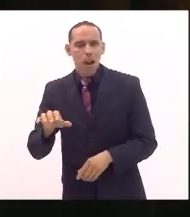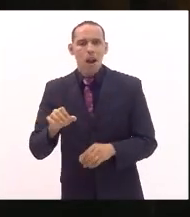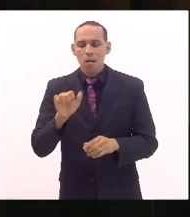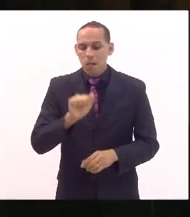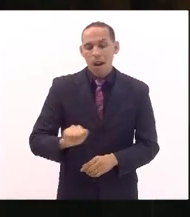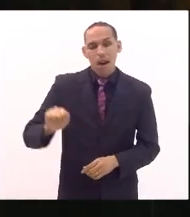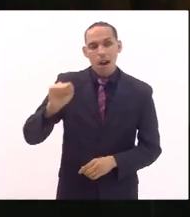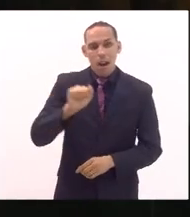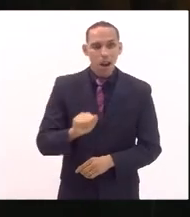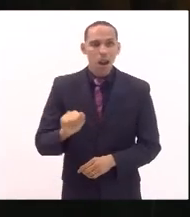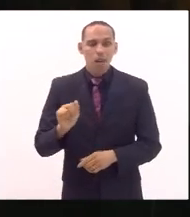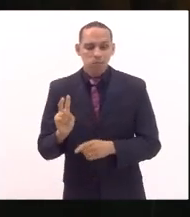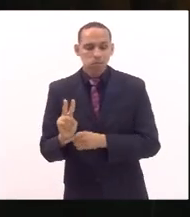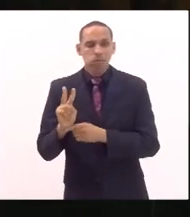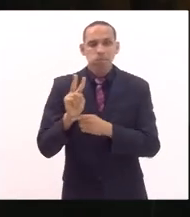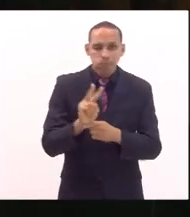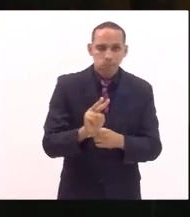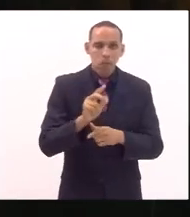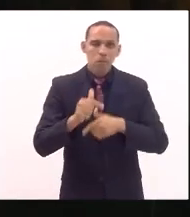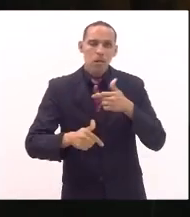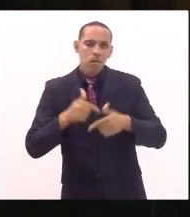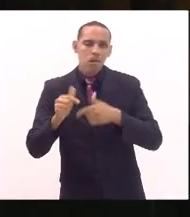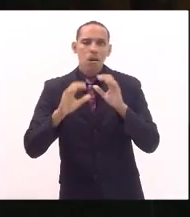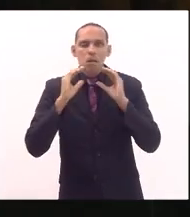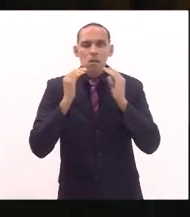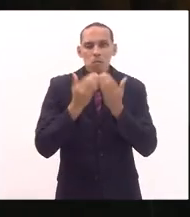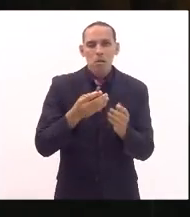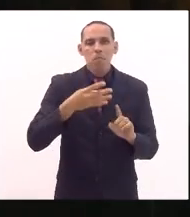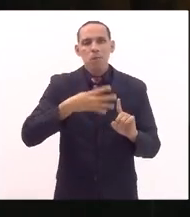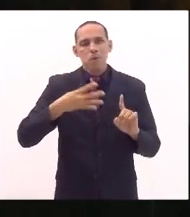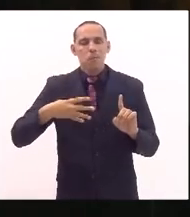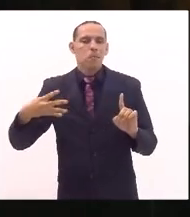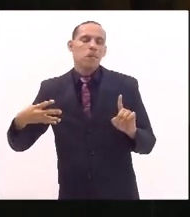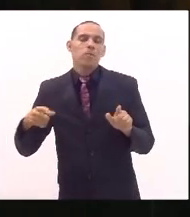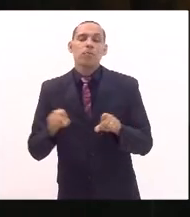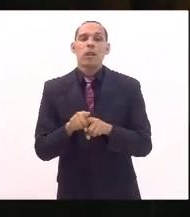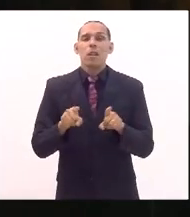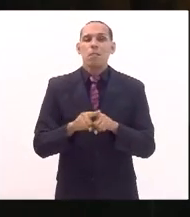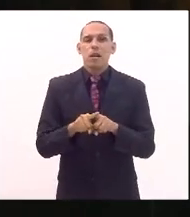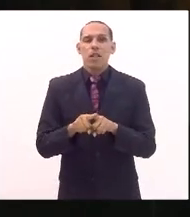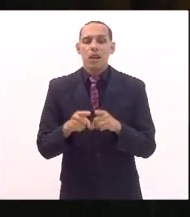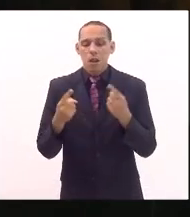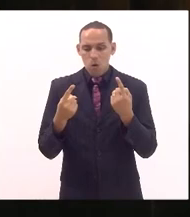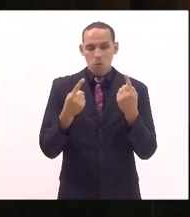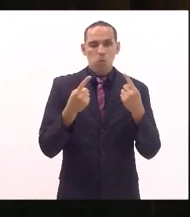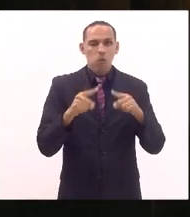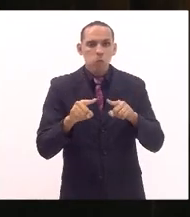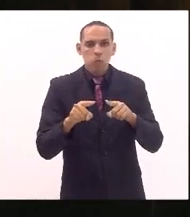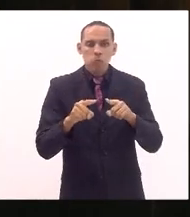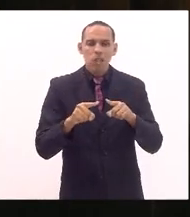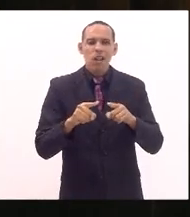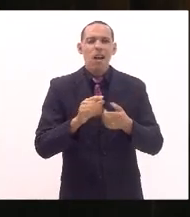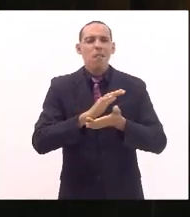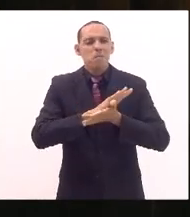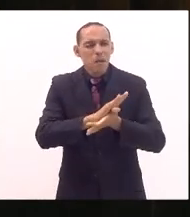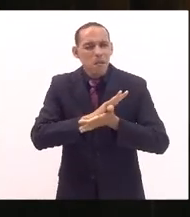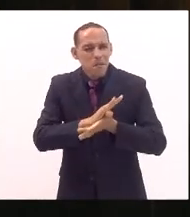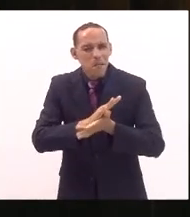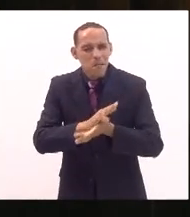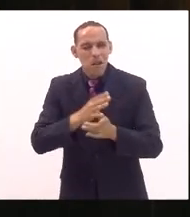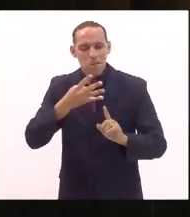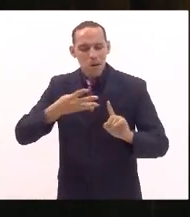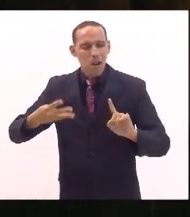atuem em defesa da comunidade LGBT II e no combate à discriminação EA